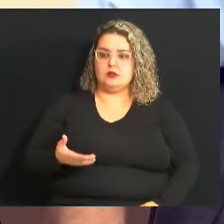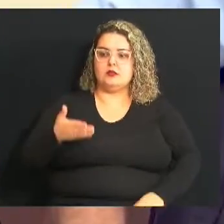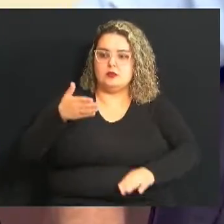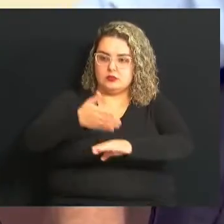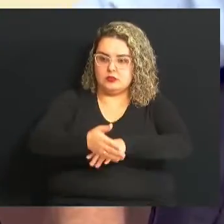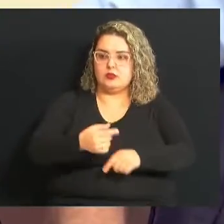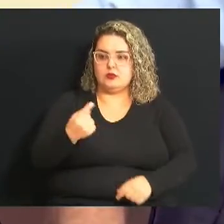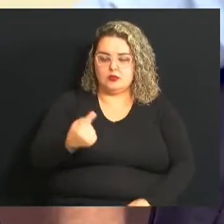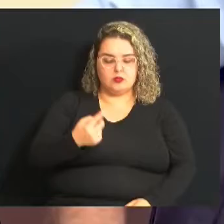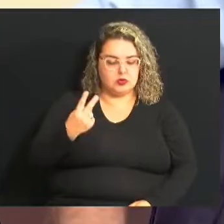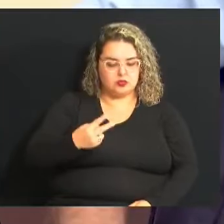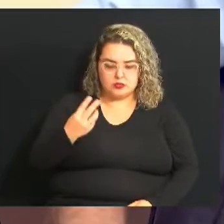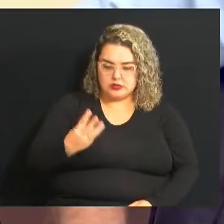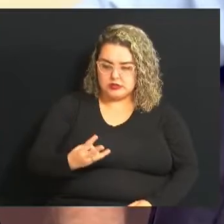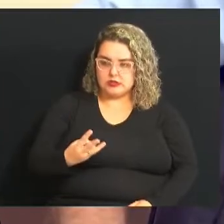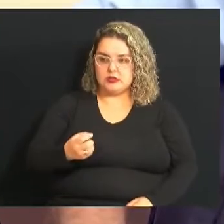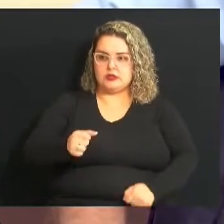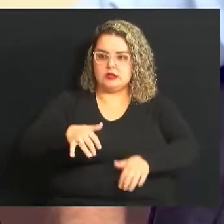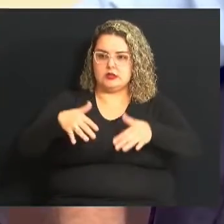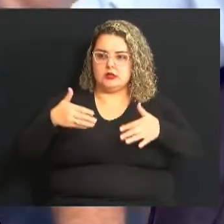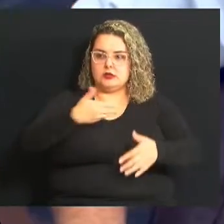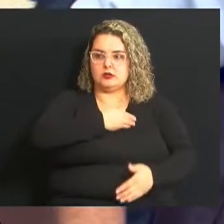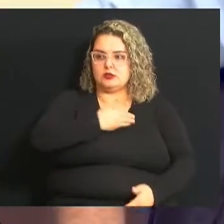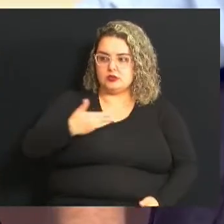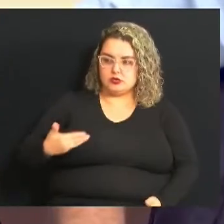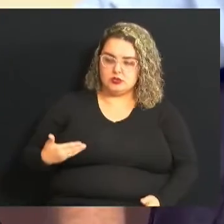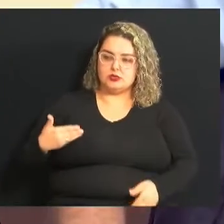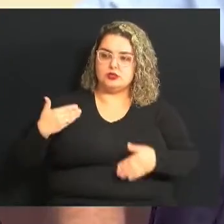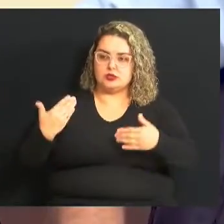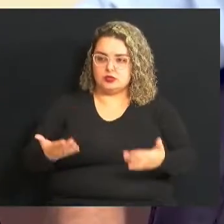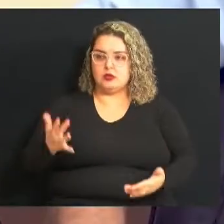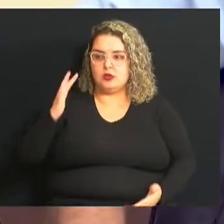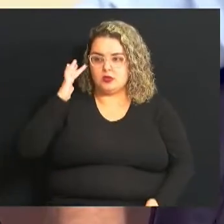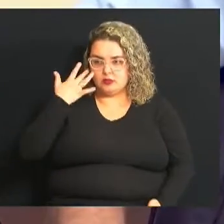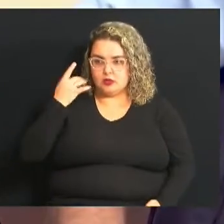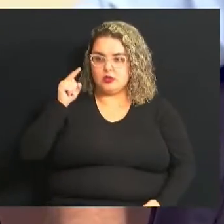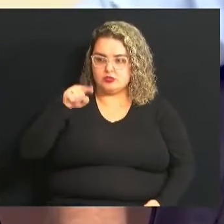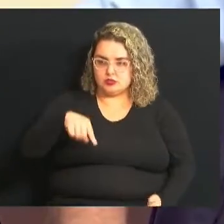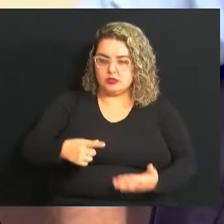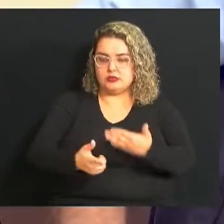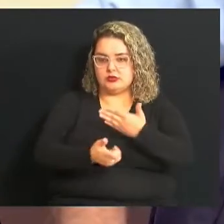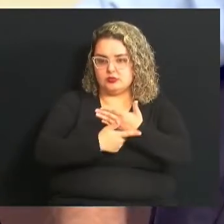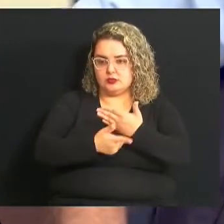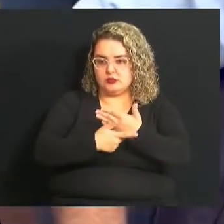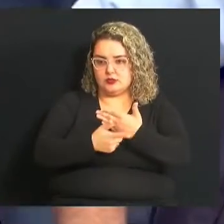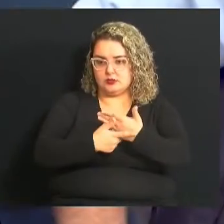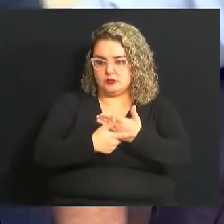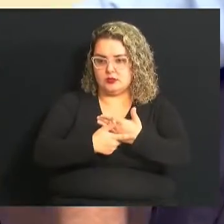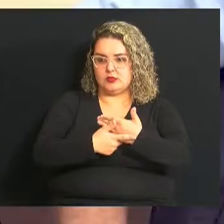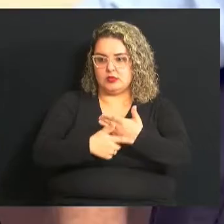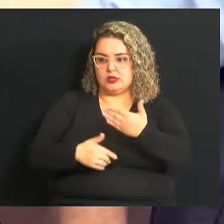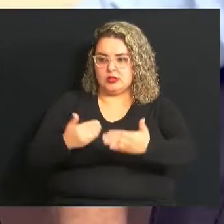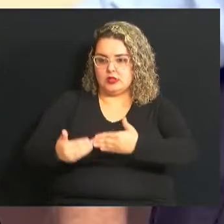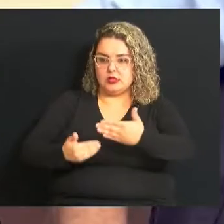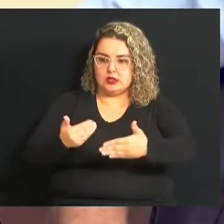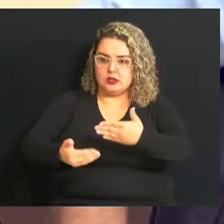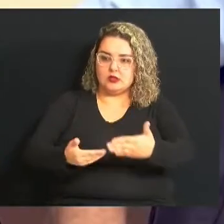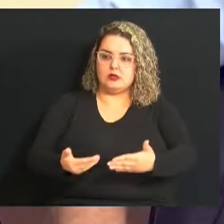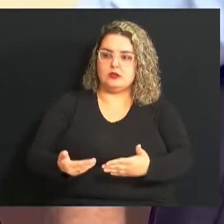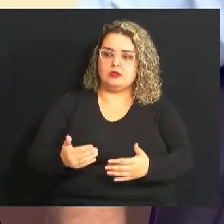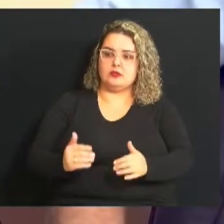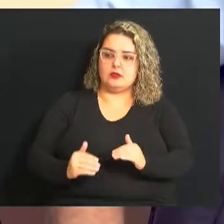1, 2, 3 audiências públicas. Então, eu acho que esse papel, esse processo que foi sendo construído,